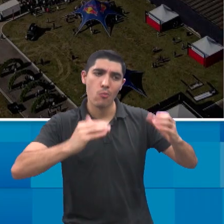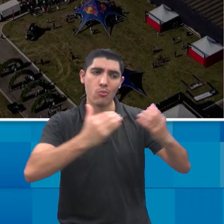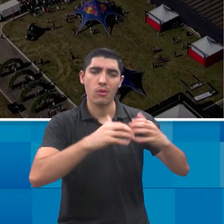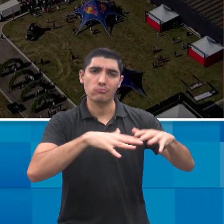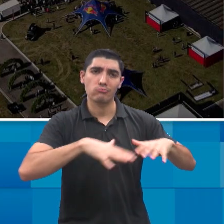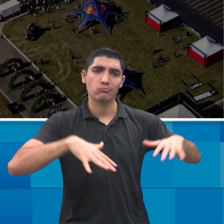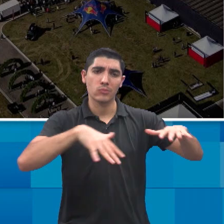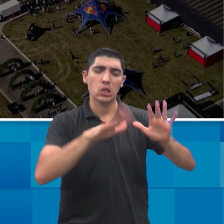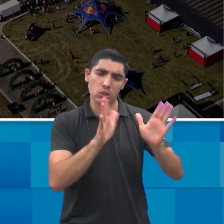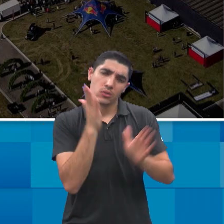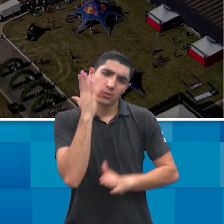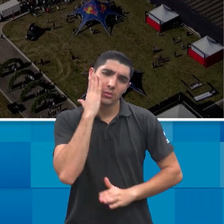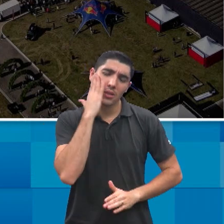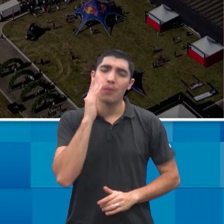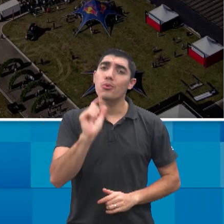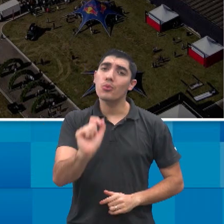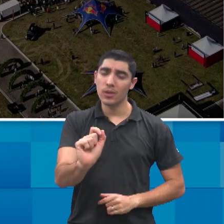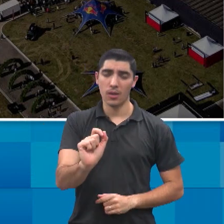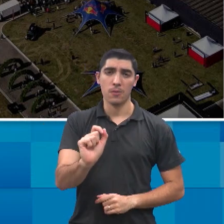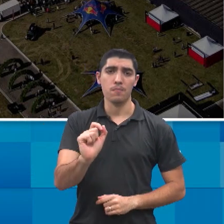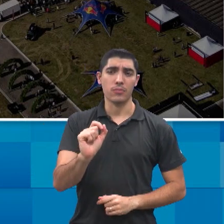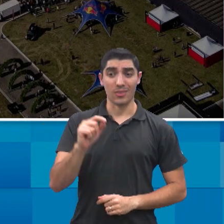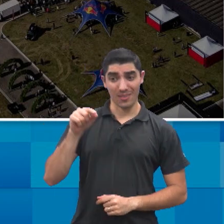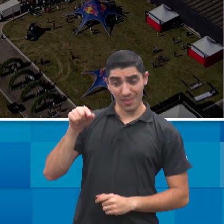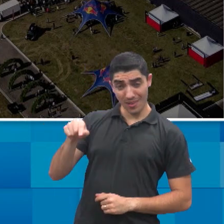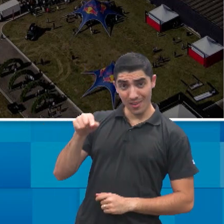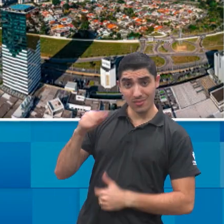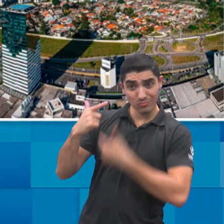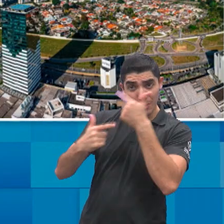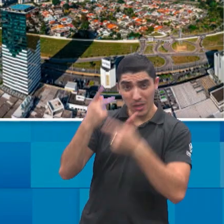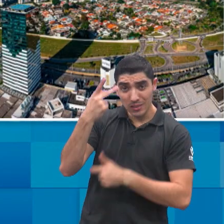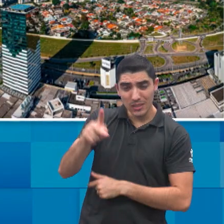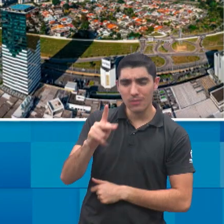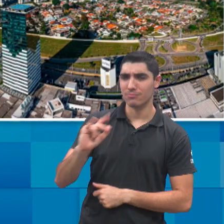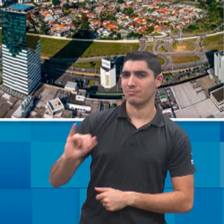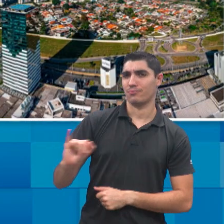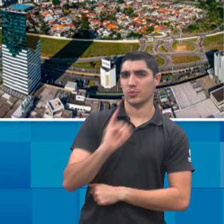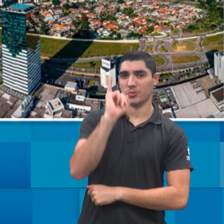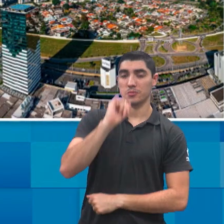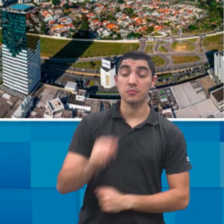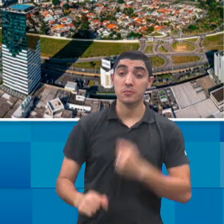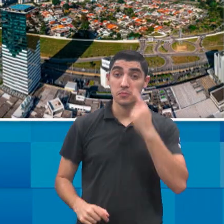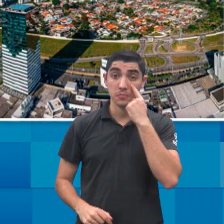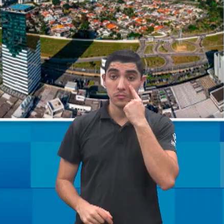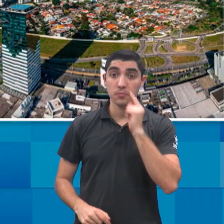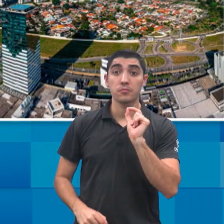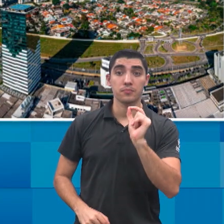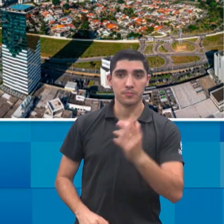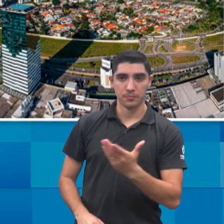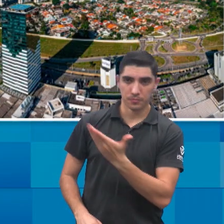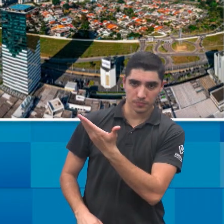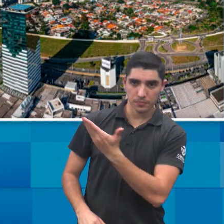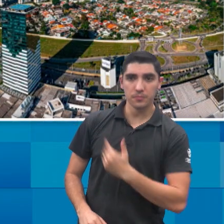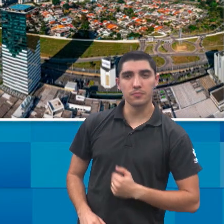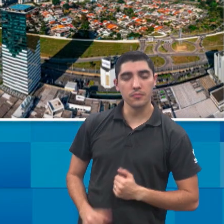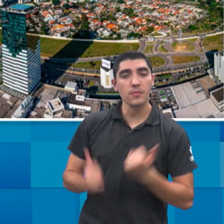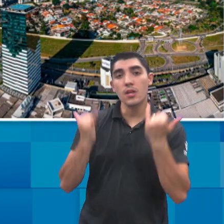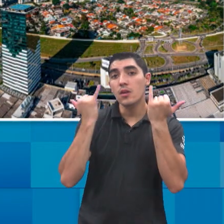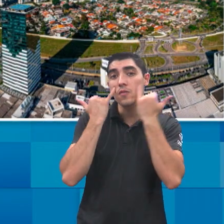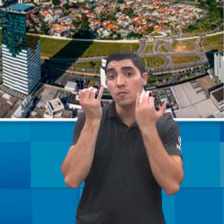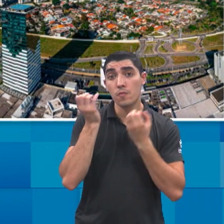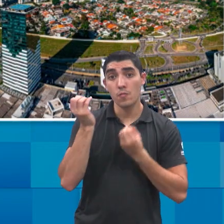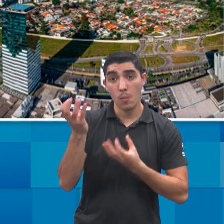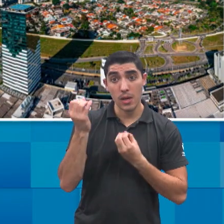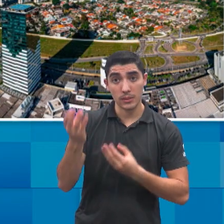quanto é importante o trabalho de vocês. Pode passar, por favor? Alguns dados aqui.